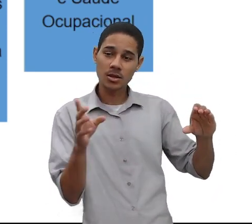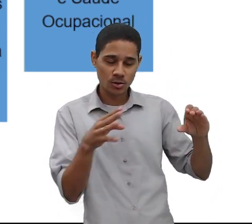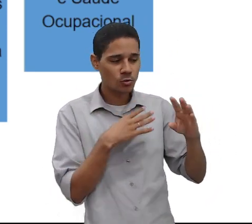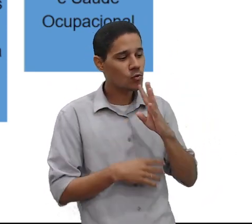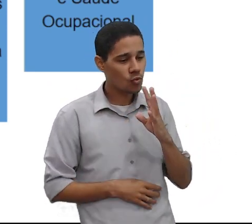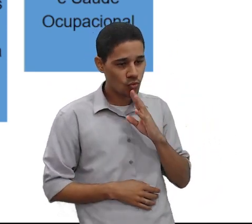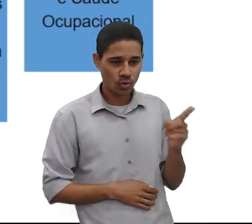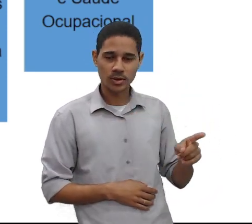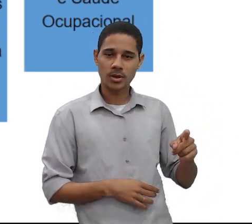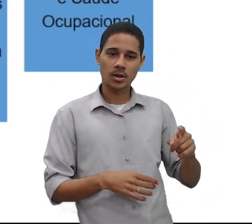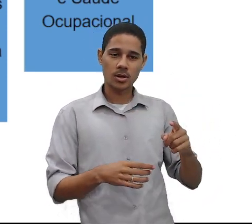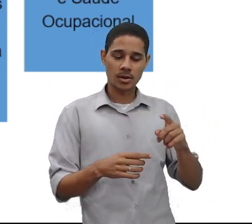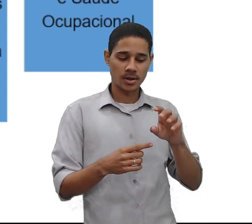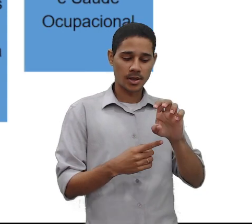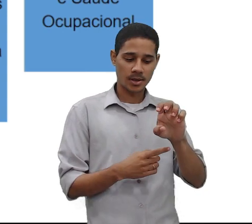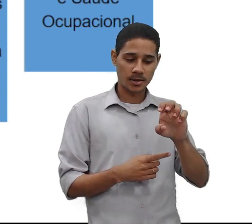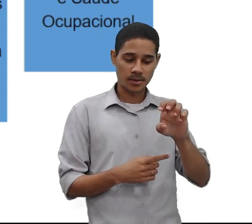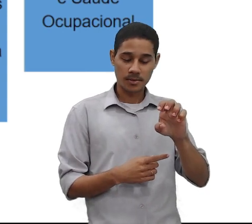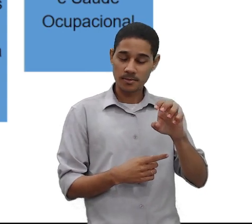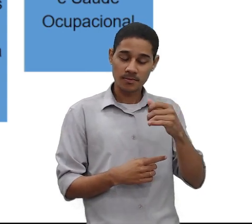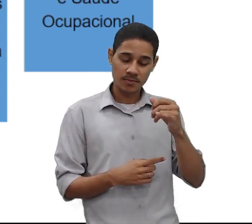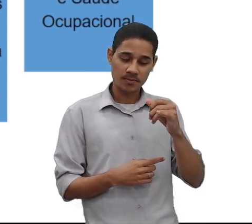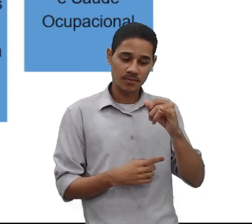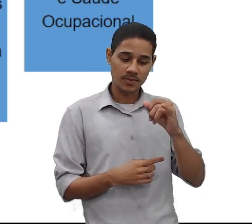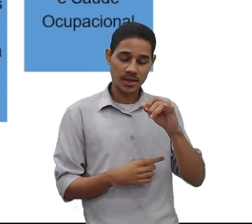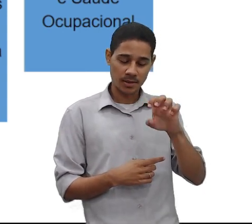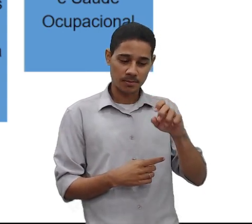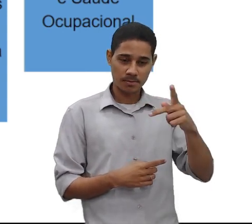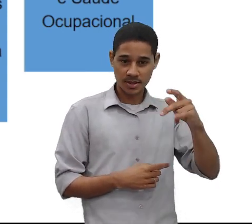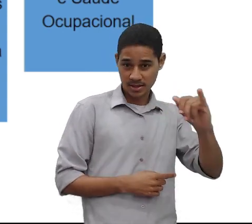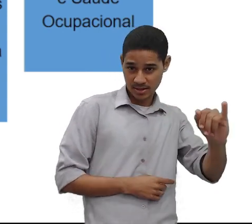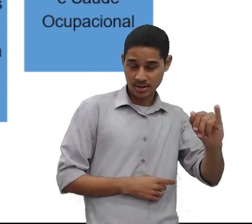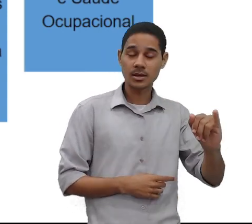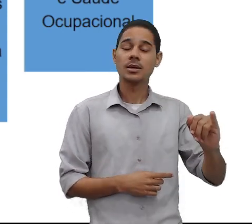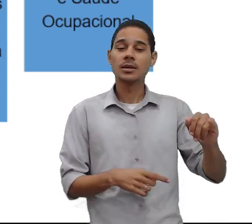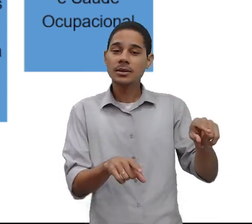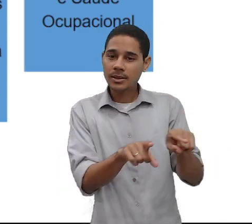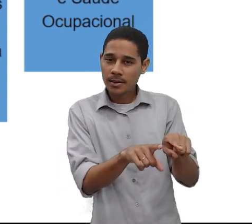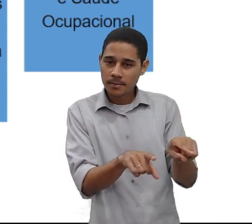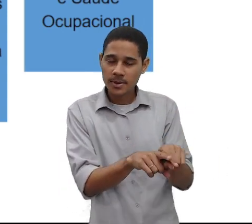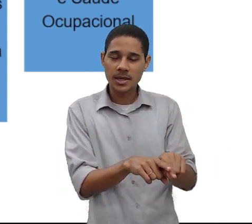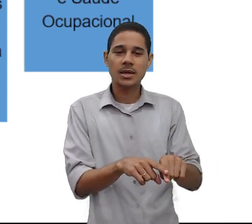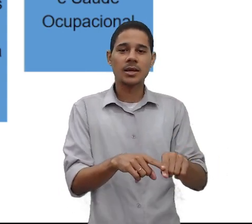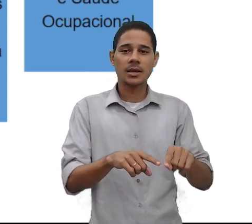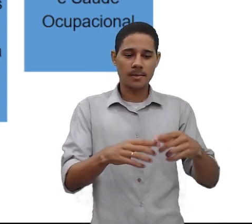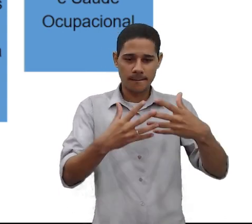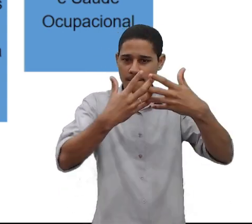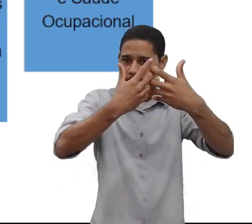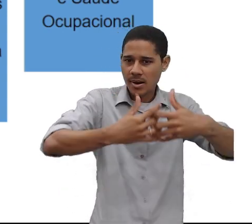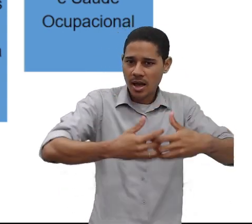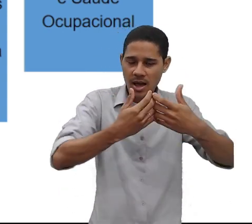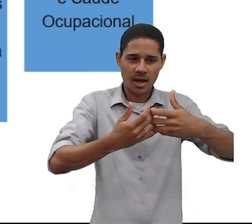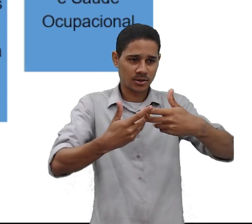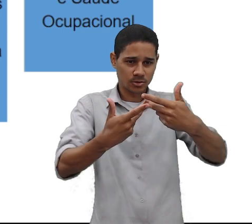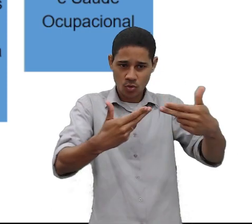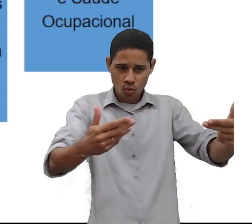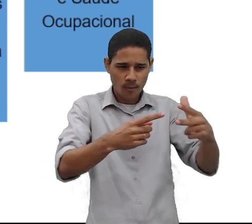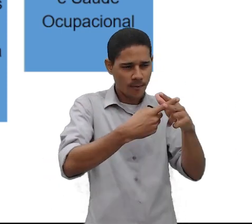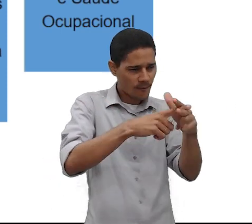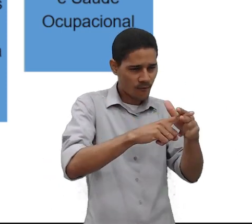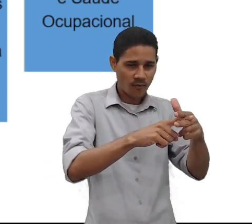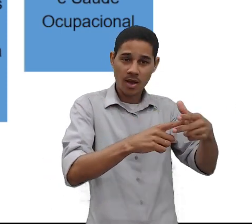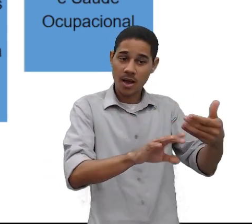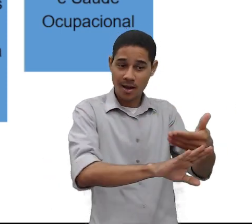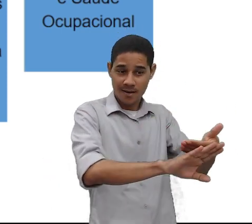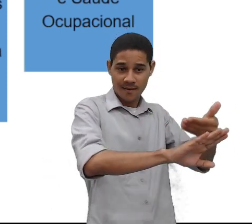de proteção individual, o IPI, manutenção preventiva de máquinas e equipamentos,